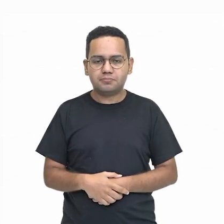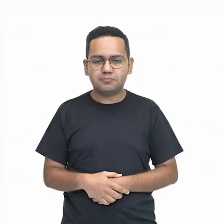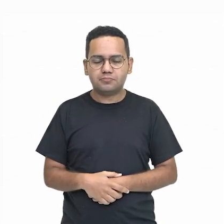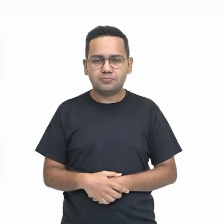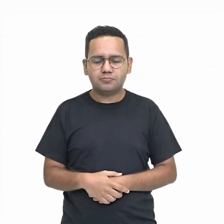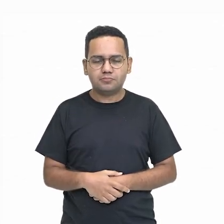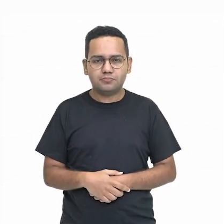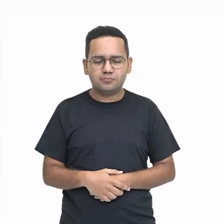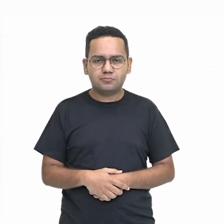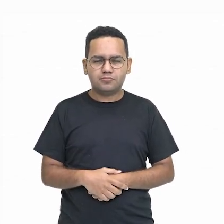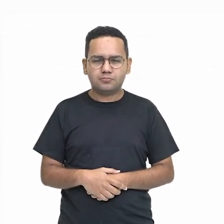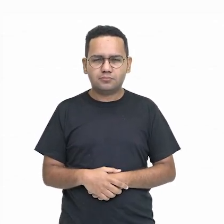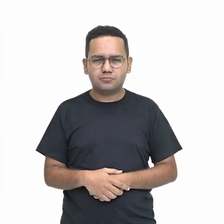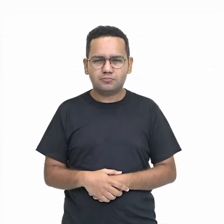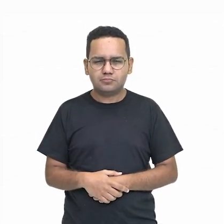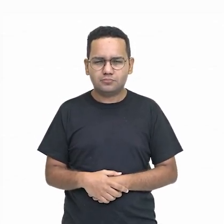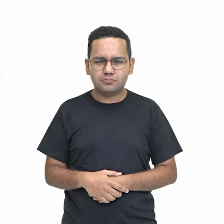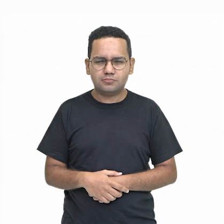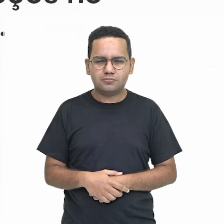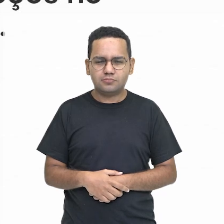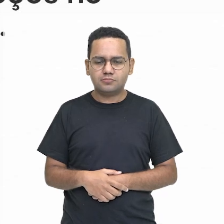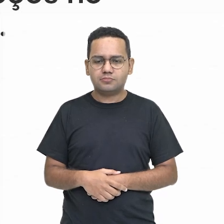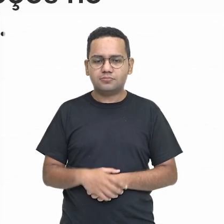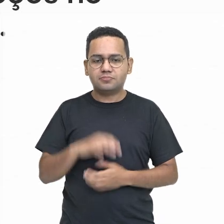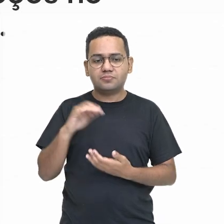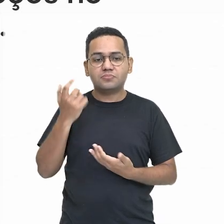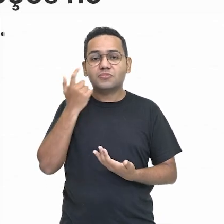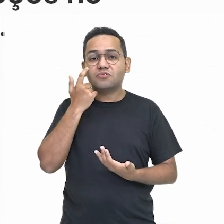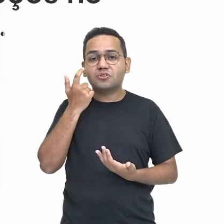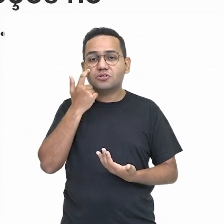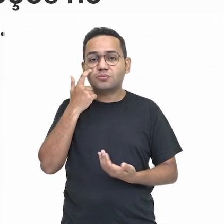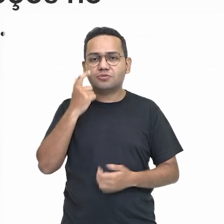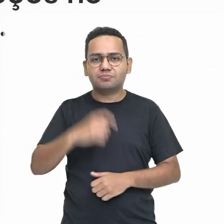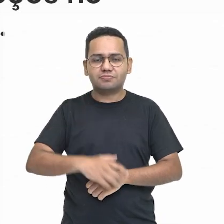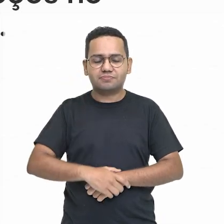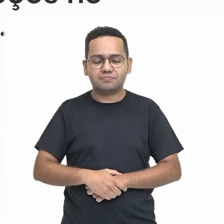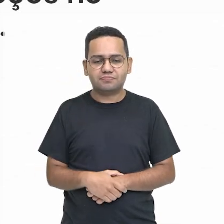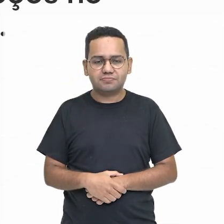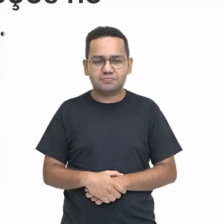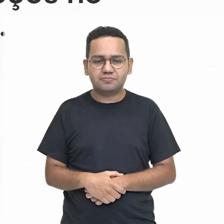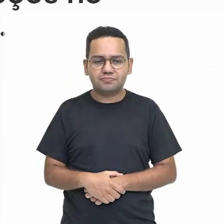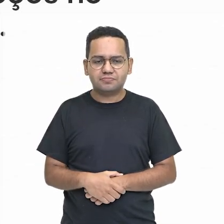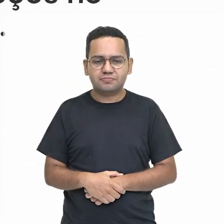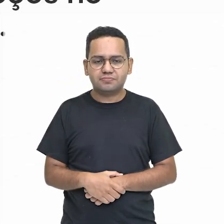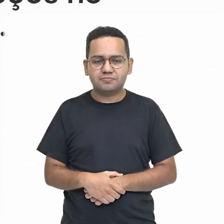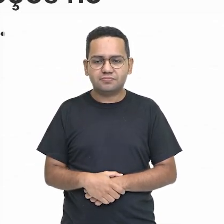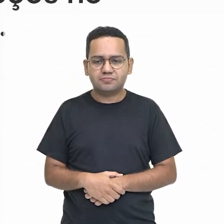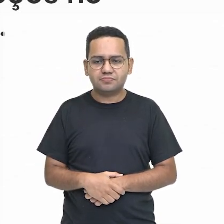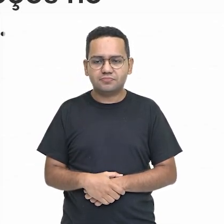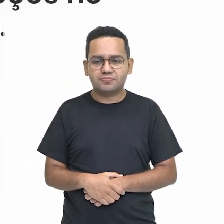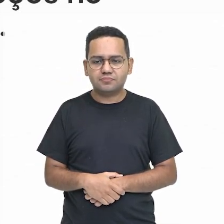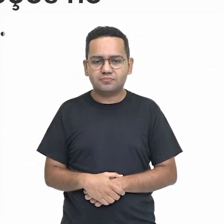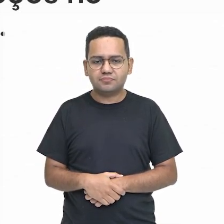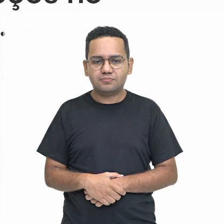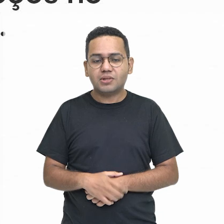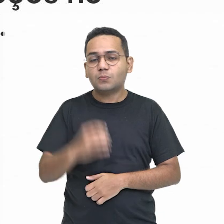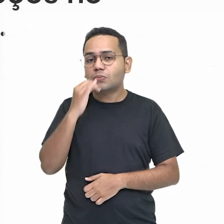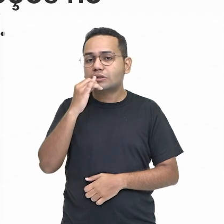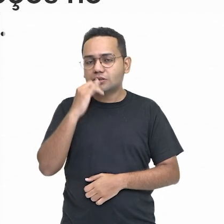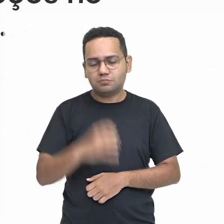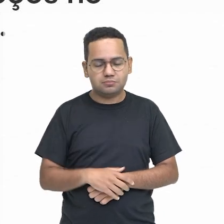nós temos aí a aplicabilidade. Vejam, quando temos aí